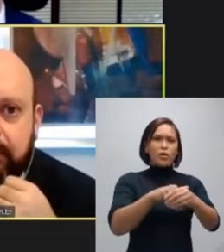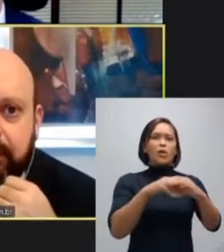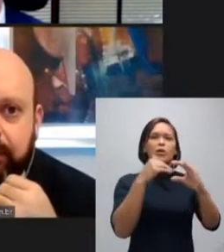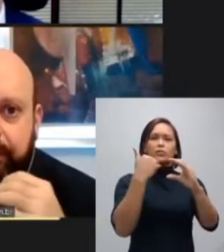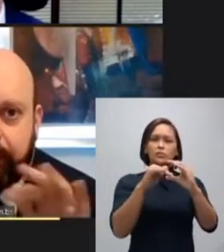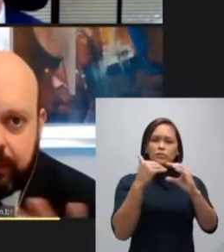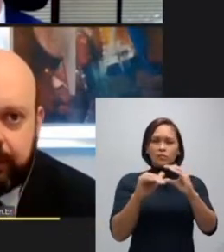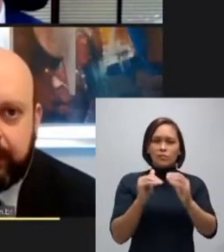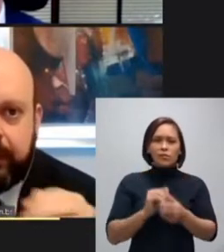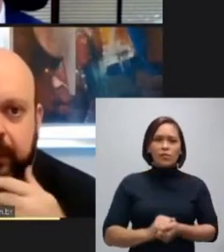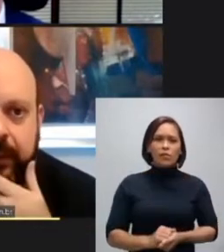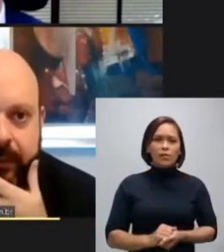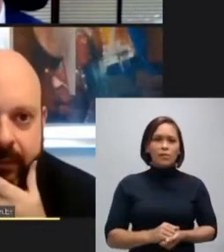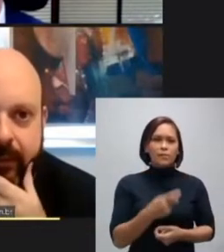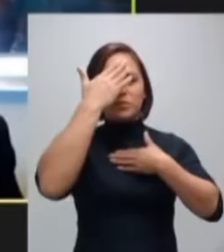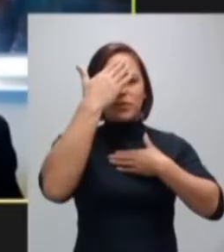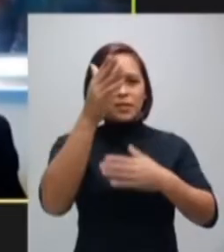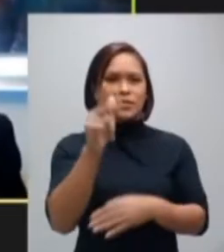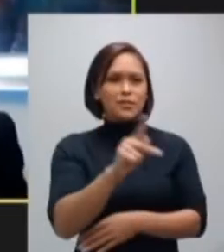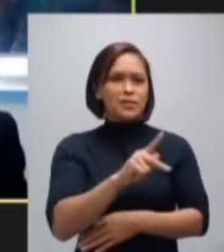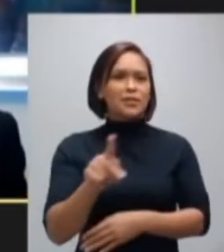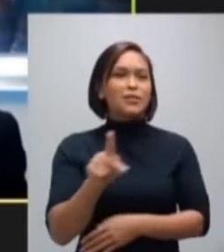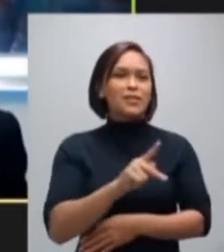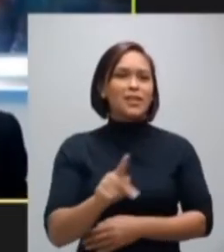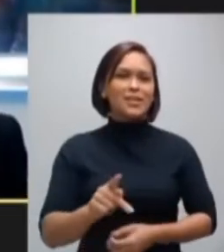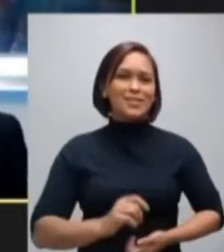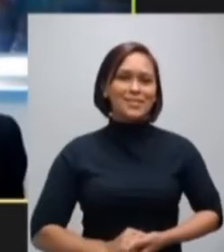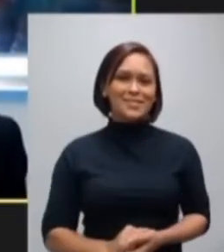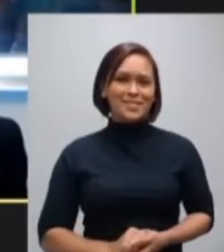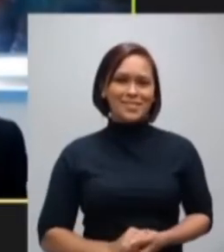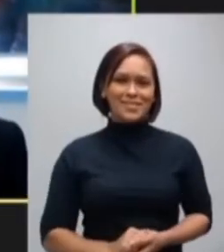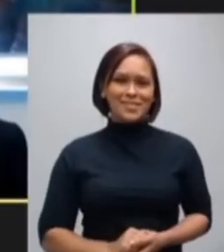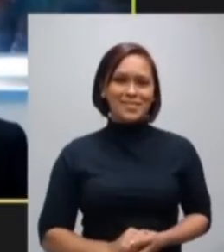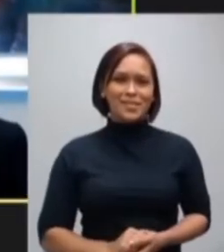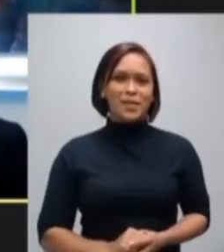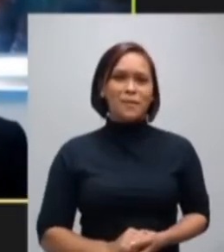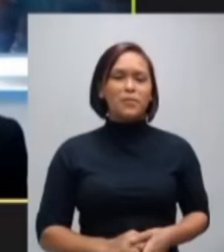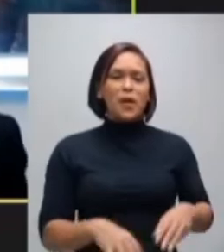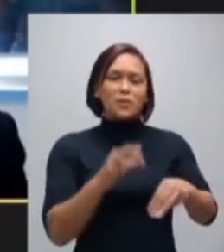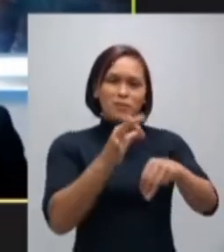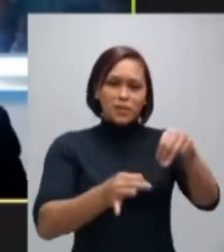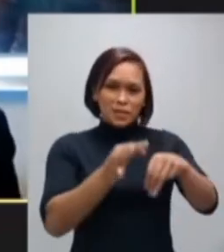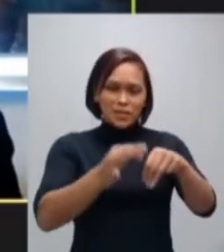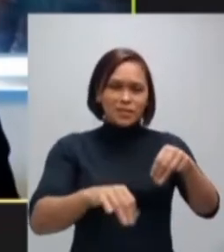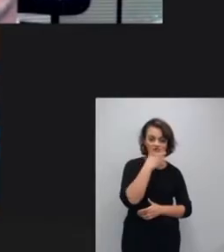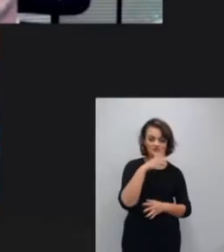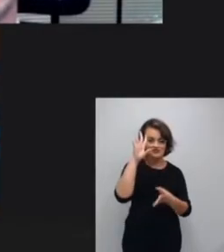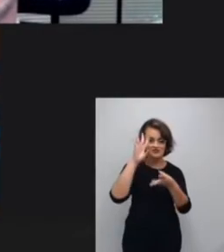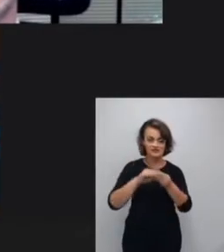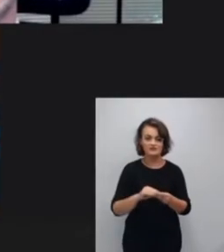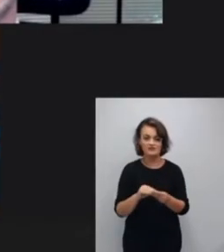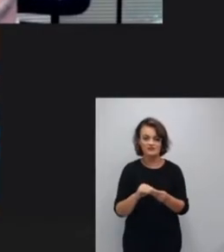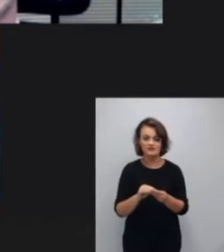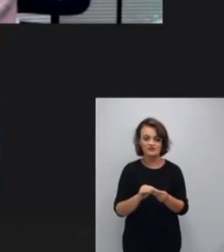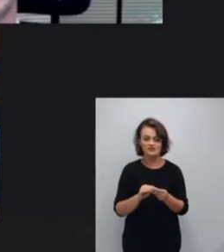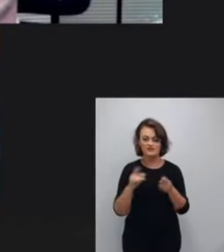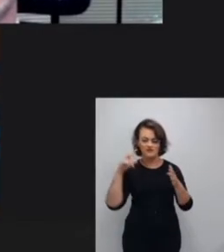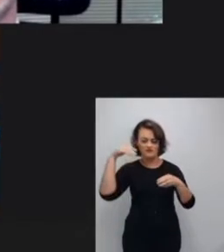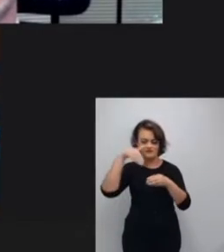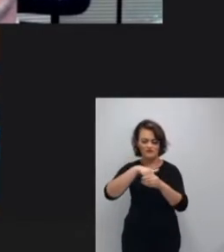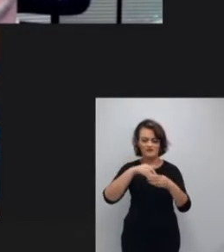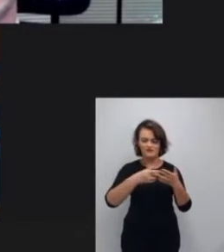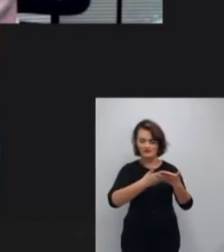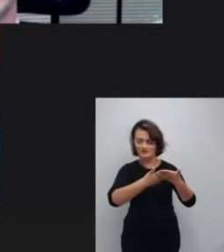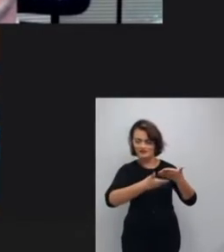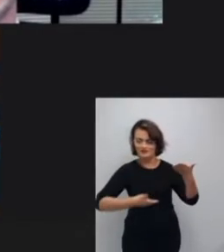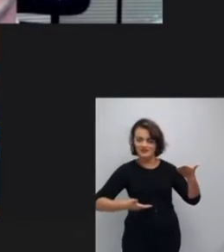previstos em convênio e entre as partes e que a falta de resposta significaria autorização tácita mas o relator Ministro